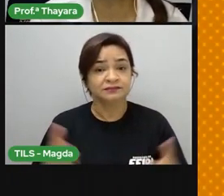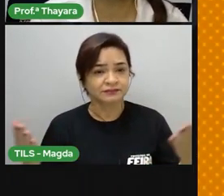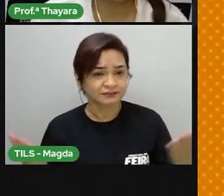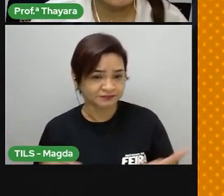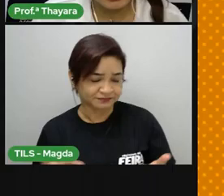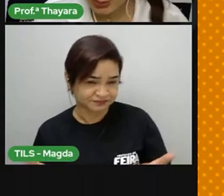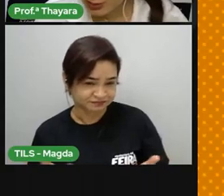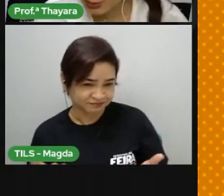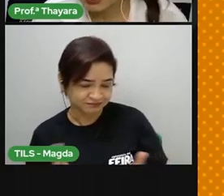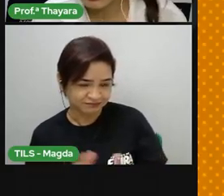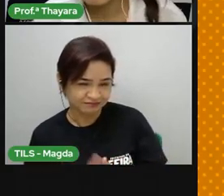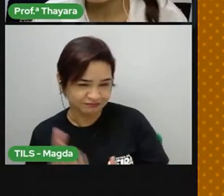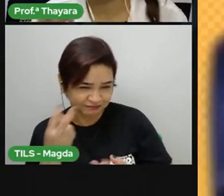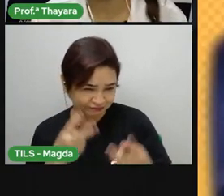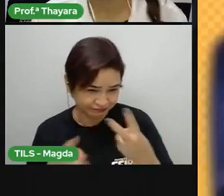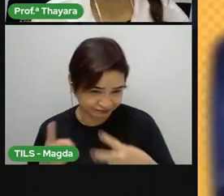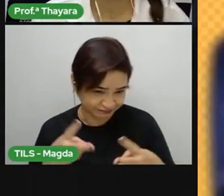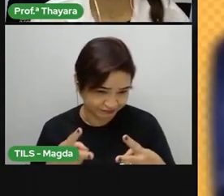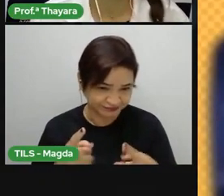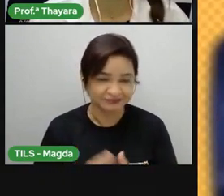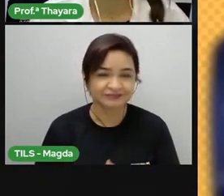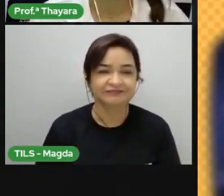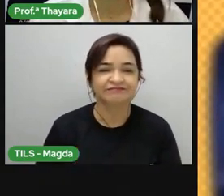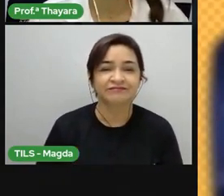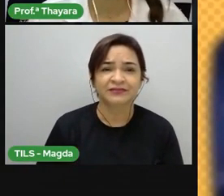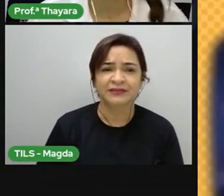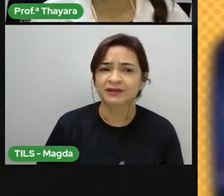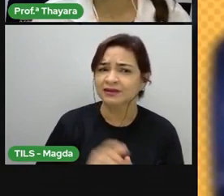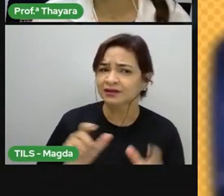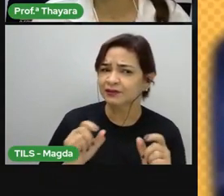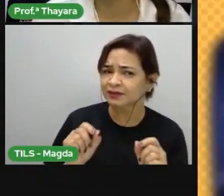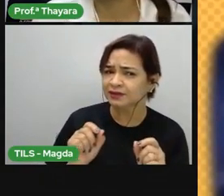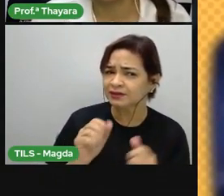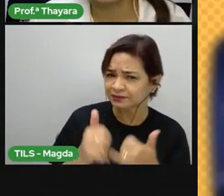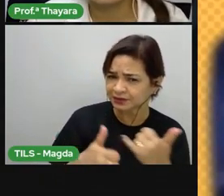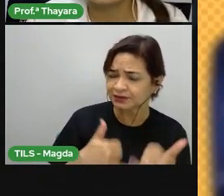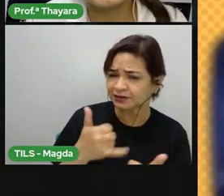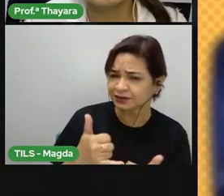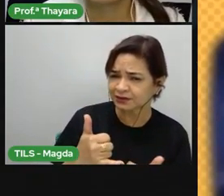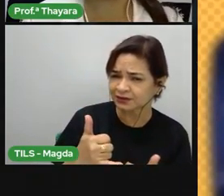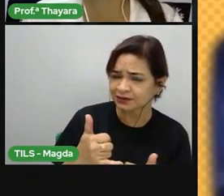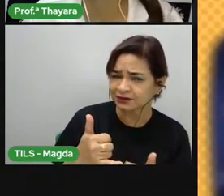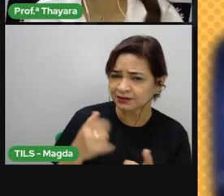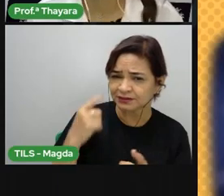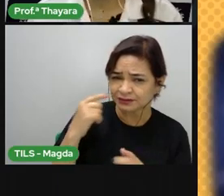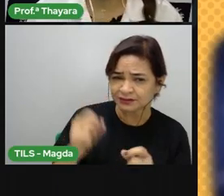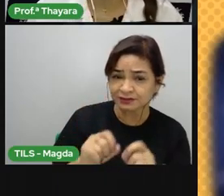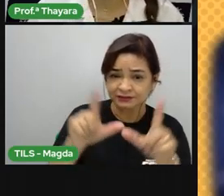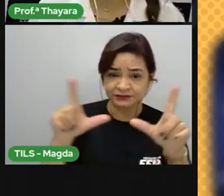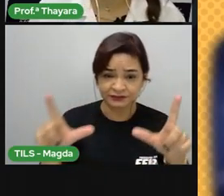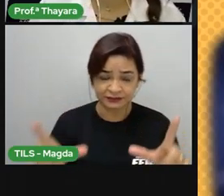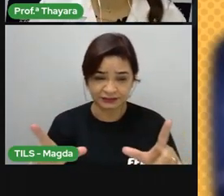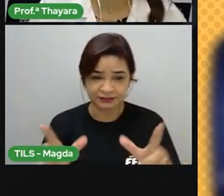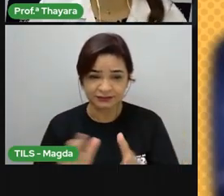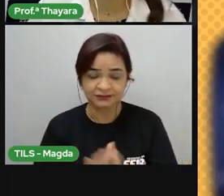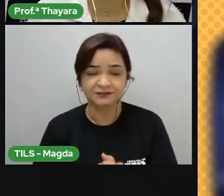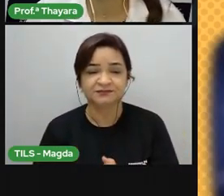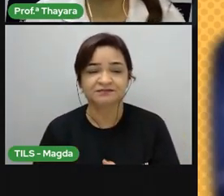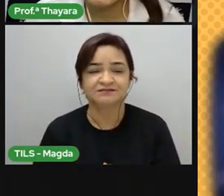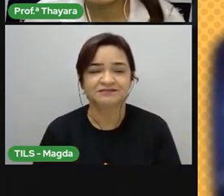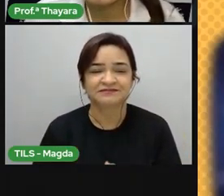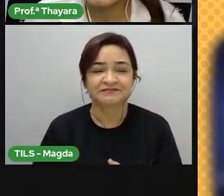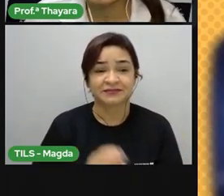Agora, a gente vai ter um bônus. E o bônus é esse vídeo aqui, que foi sugerido pela professora Janaína, que é a